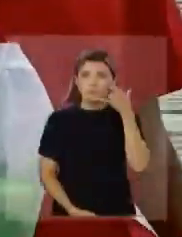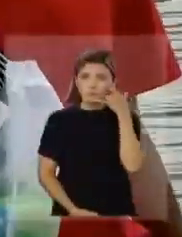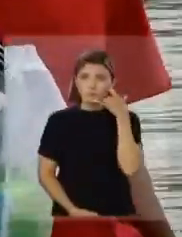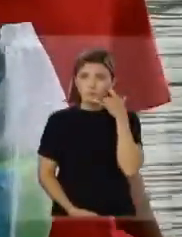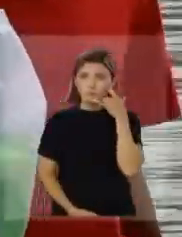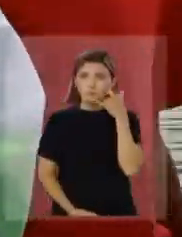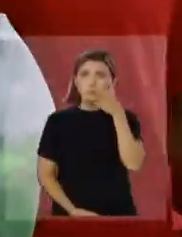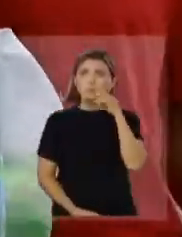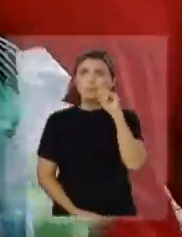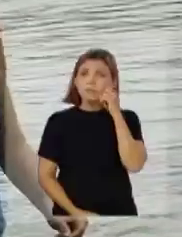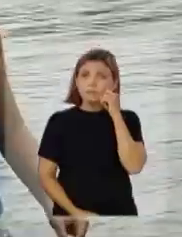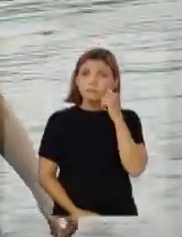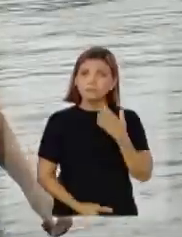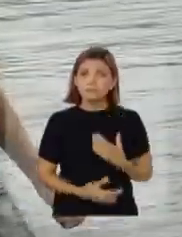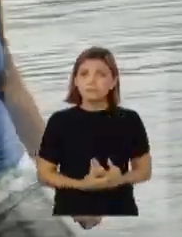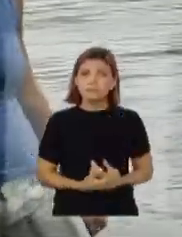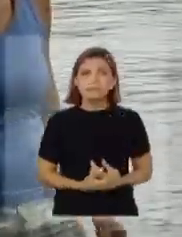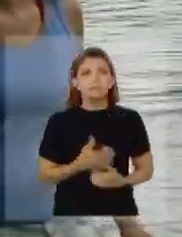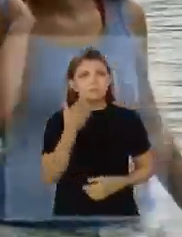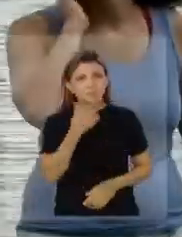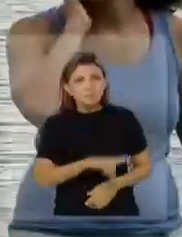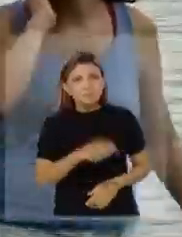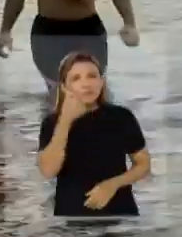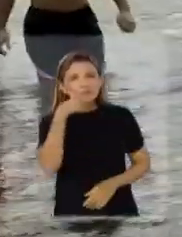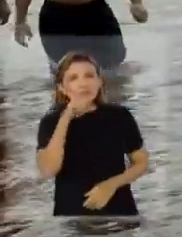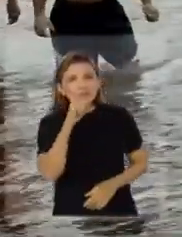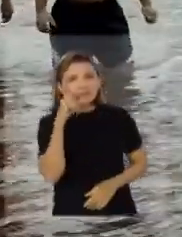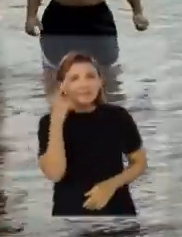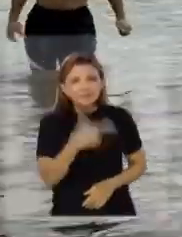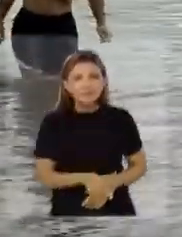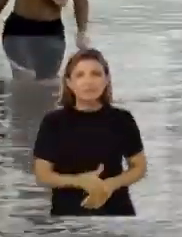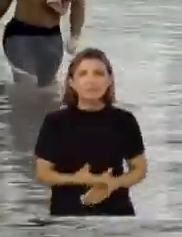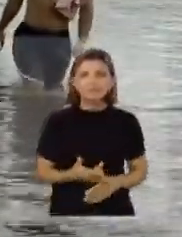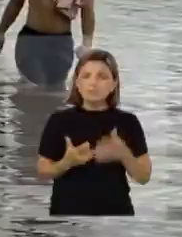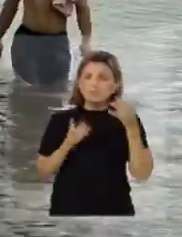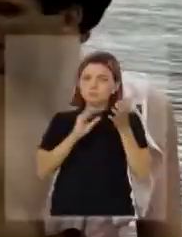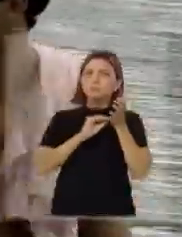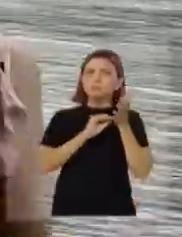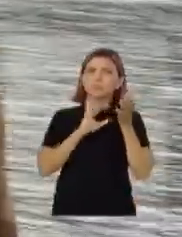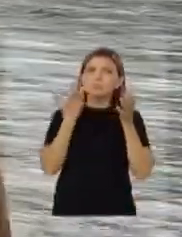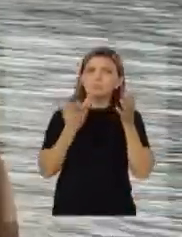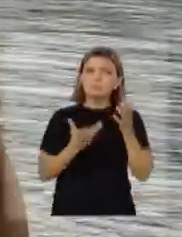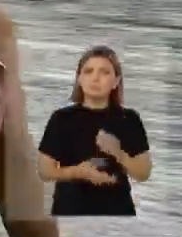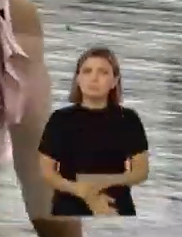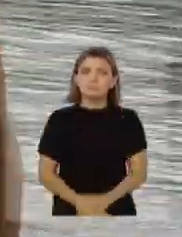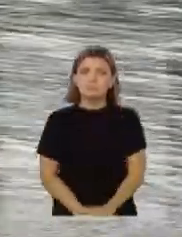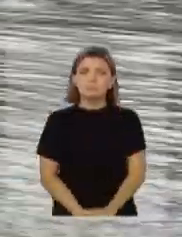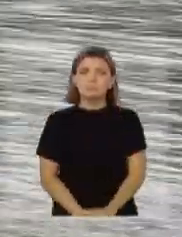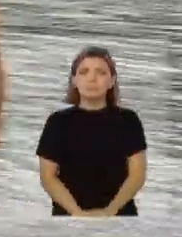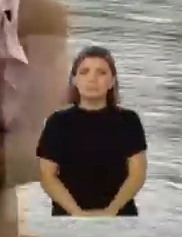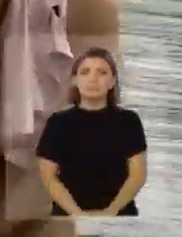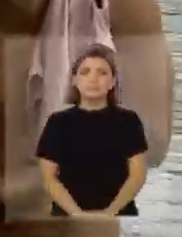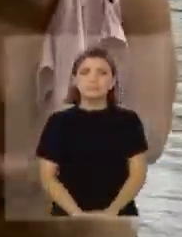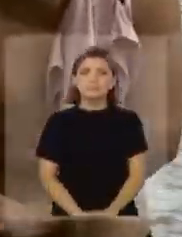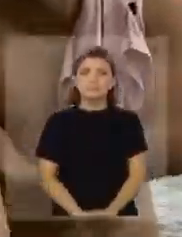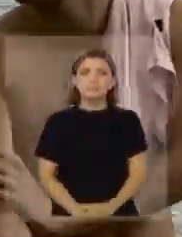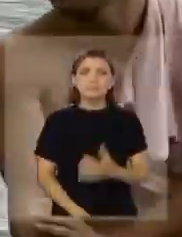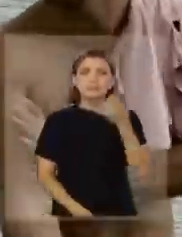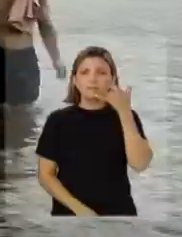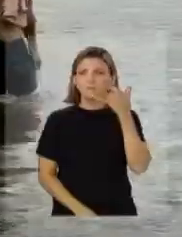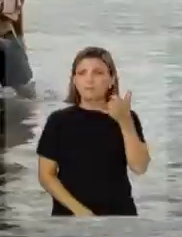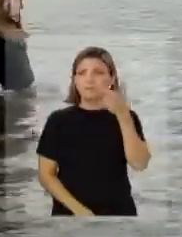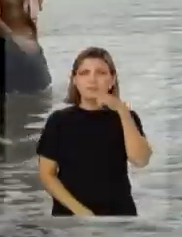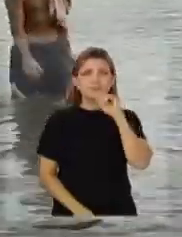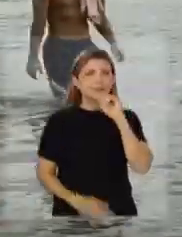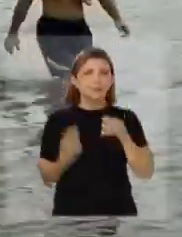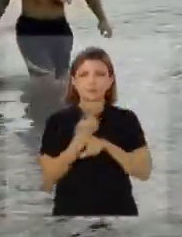Alô? Oi, mãe. Satélite GPS chamando. Gente, caiu. Caiu uma coisa que não foi muito útil da sua bolsa, hein, Marta? O